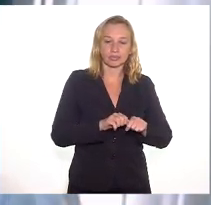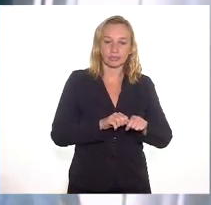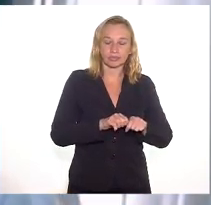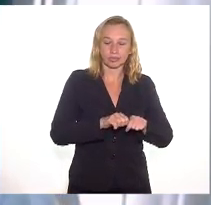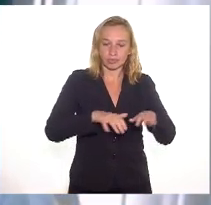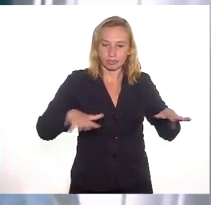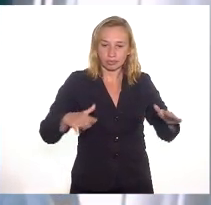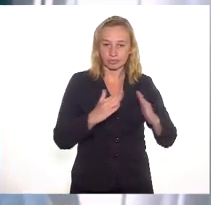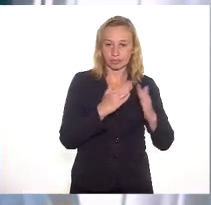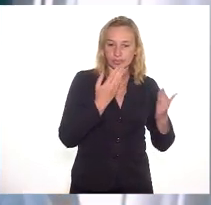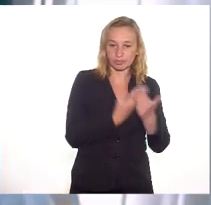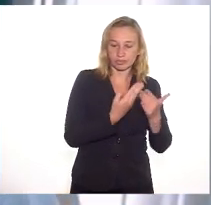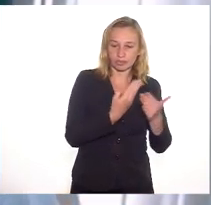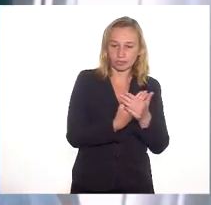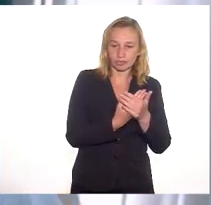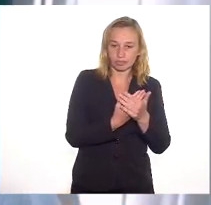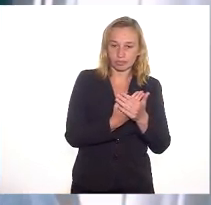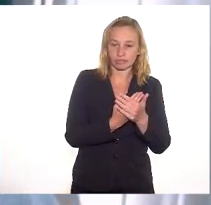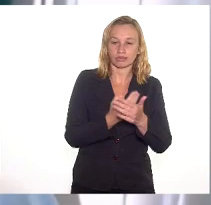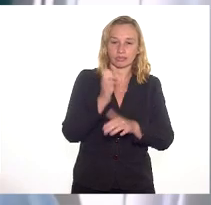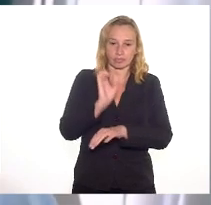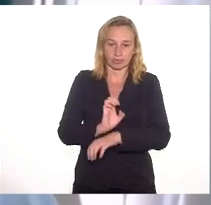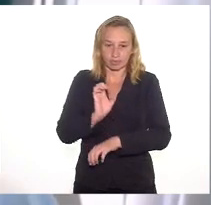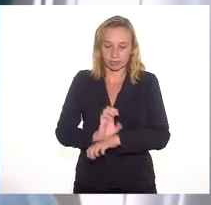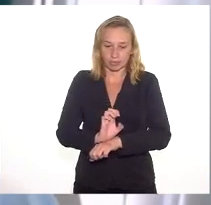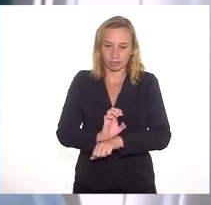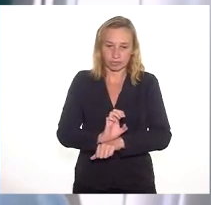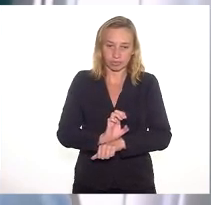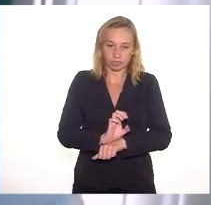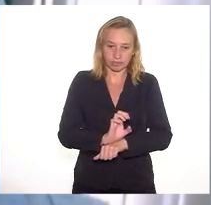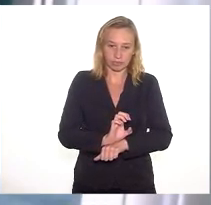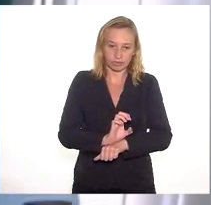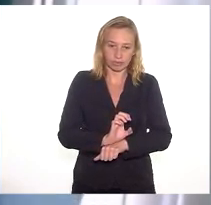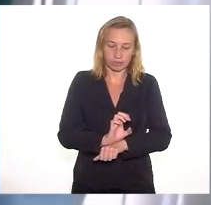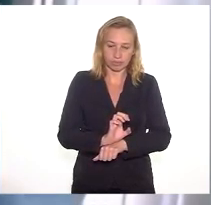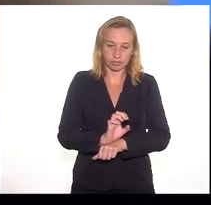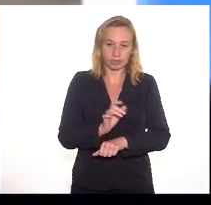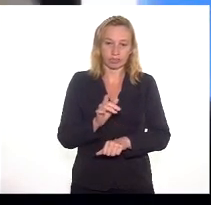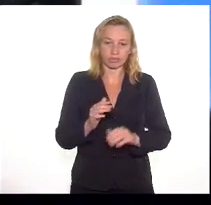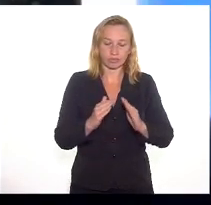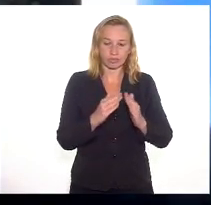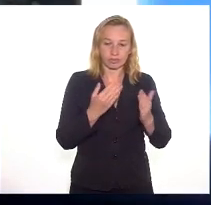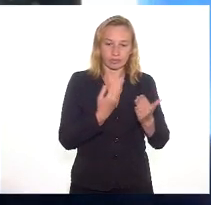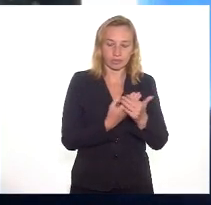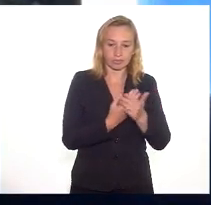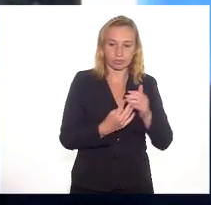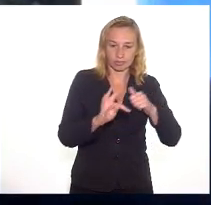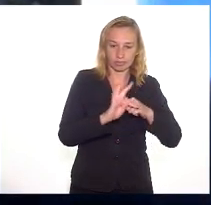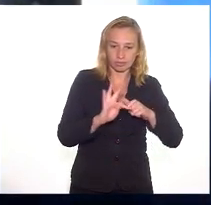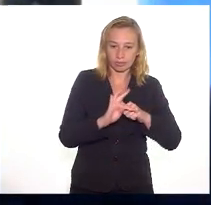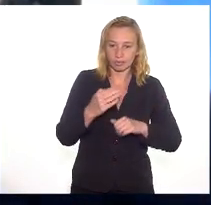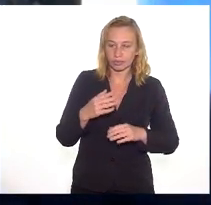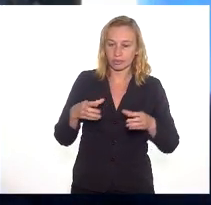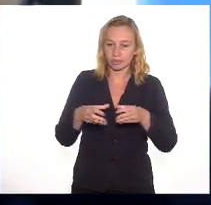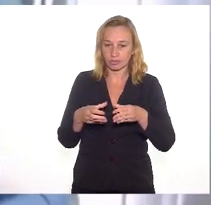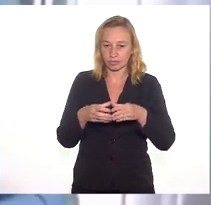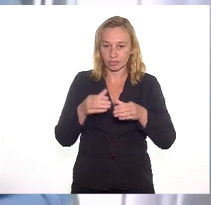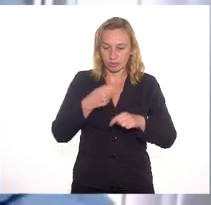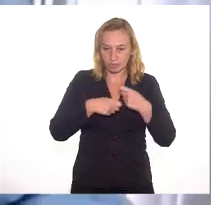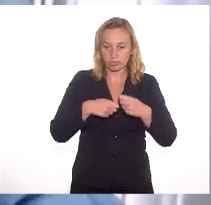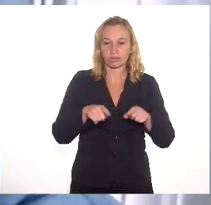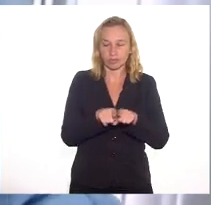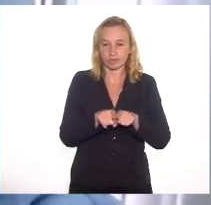também vinculadas à rede FAETEC, que a Comissão de Ciência e Tecnologia emitisse parecer. Concedido o pedido de Vossa Excelência. Vou